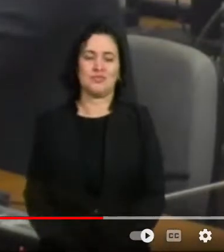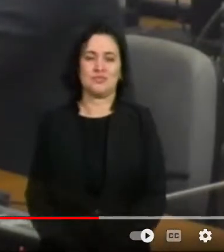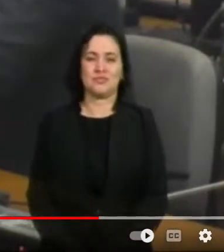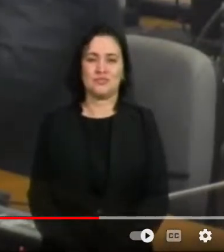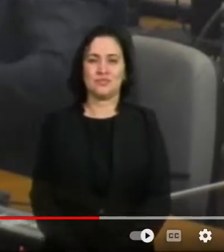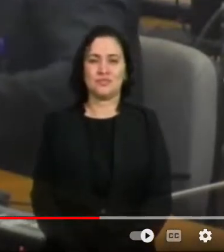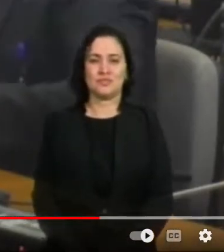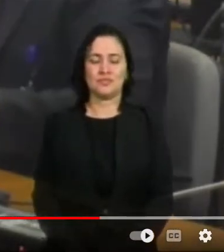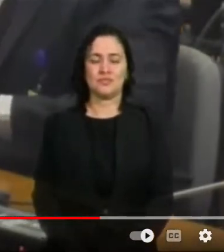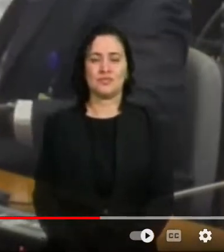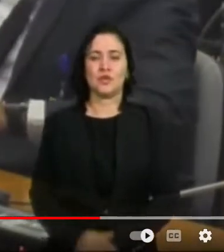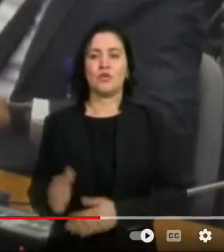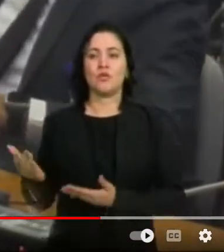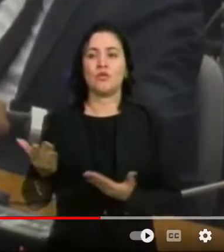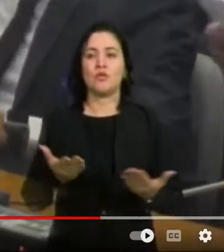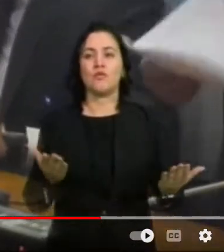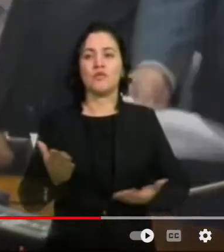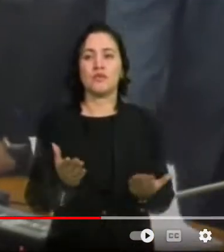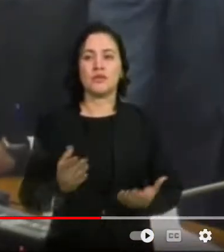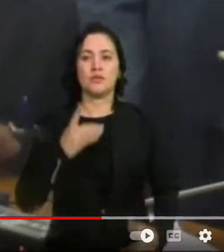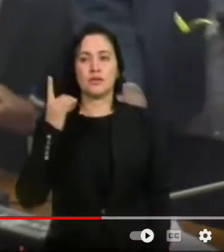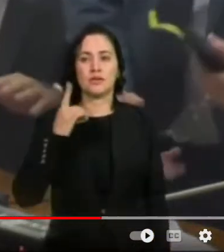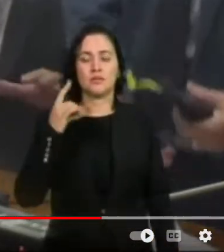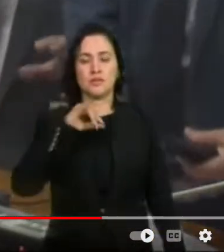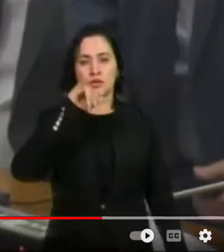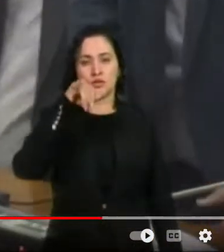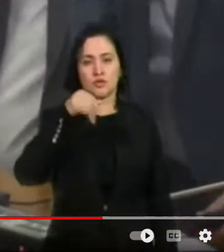Próximo orador, deputado Jota Pinto.